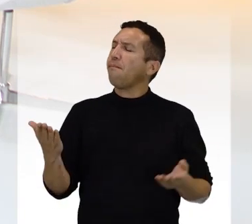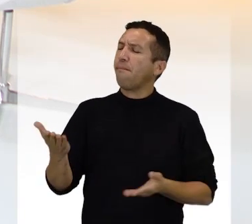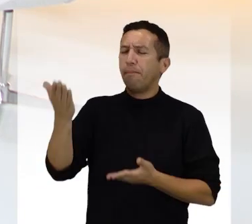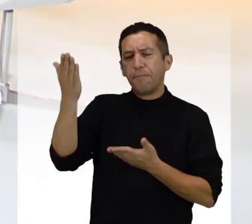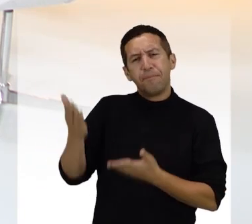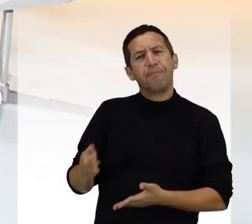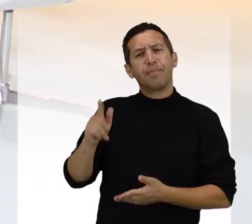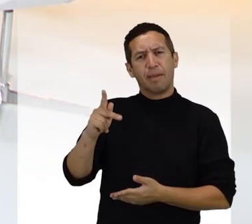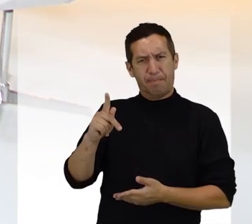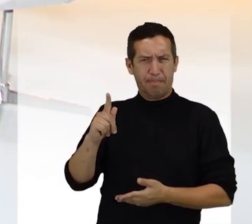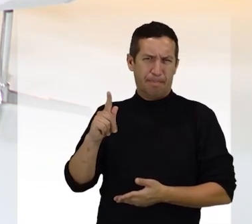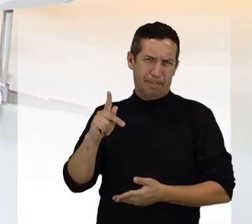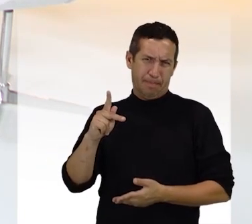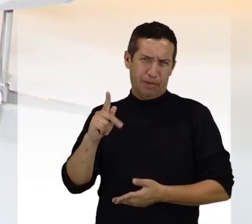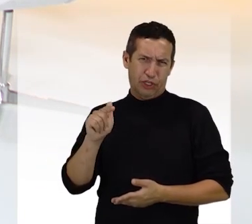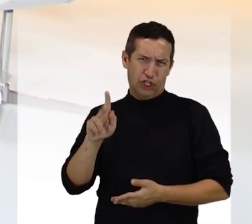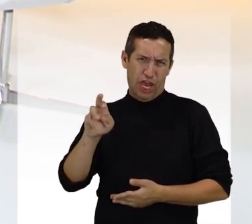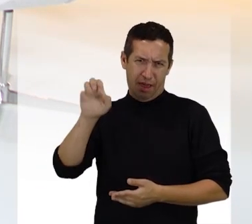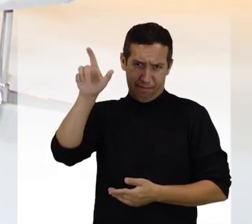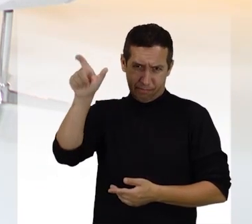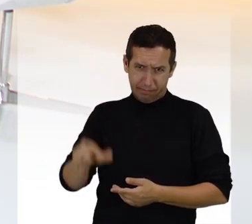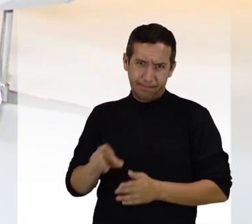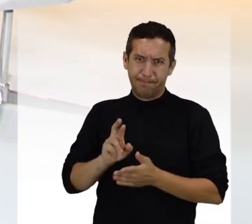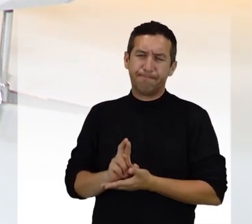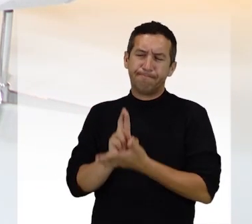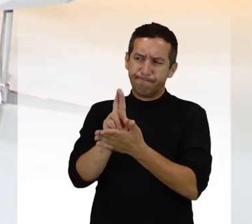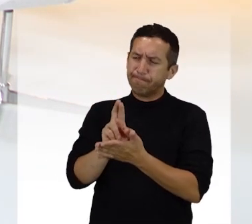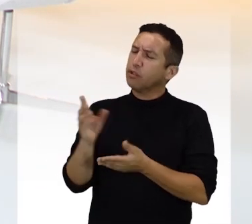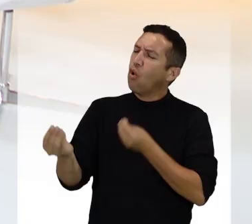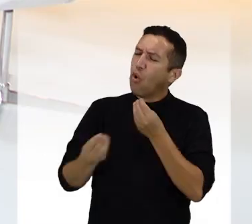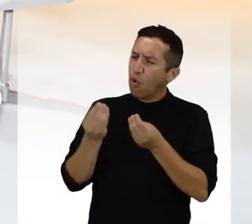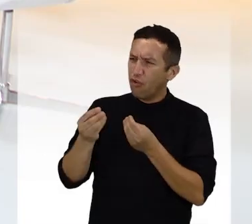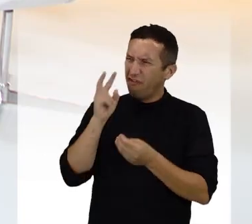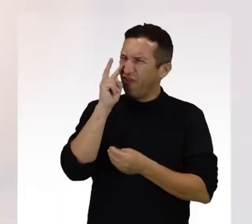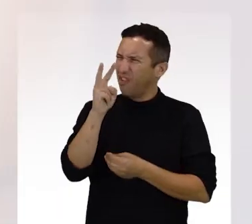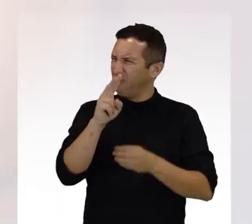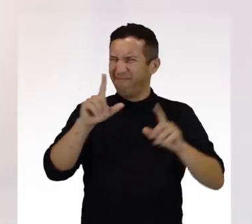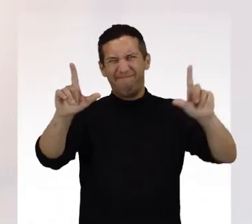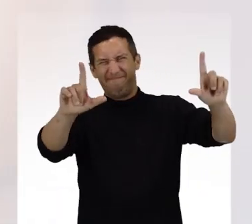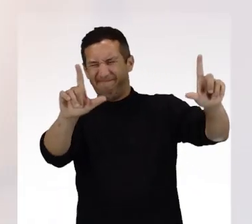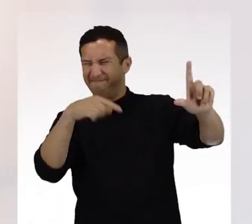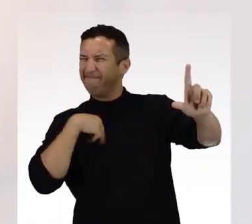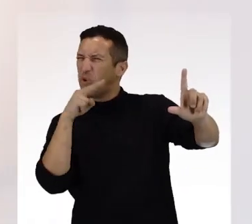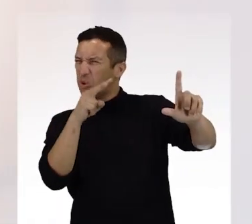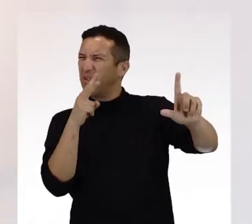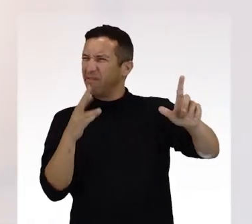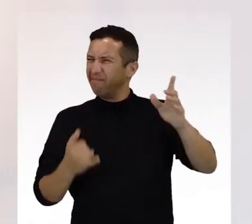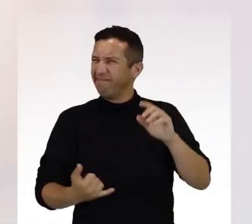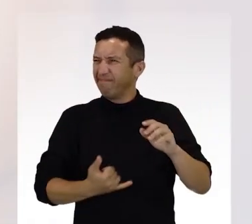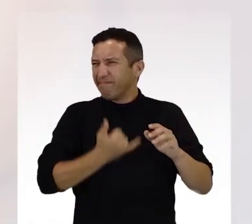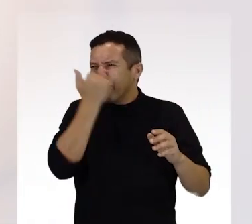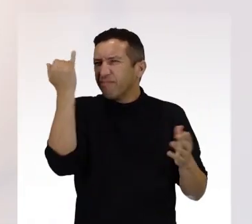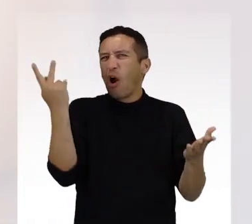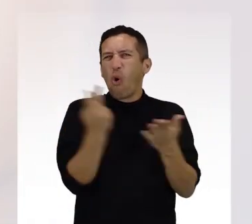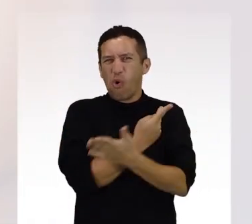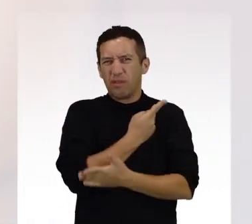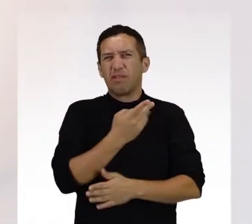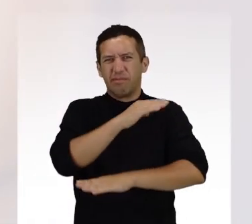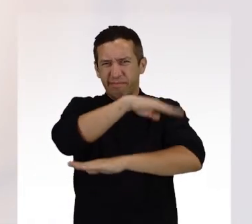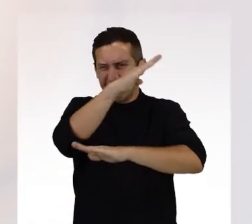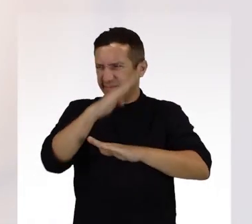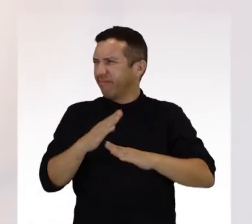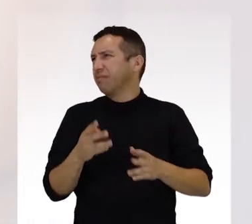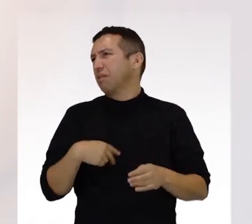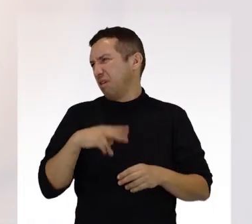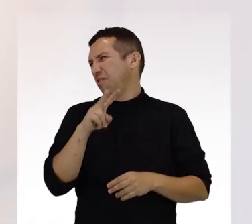eu quero começar com a senhora. Nós vimos na reportagem como foi essa tragédia que agora completa 5 anos, agora em janeiro.